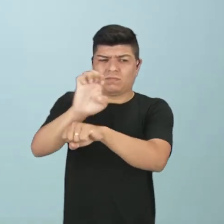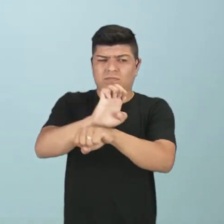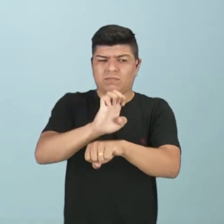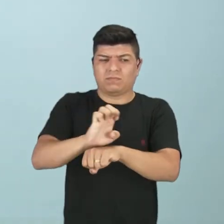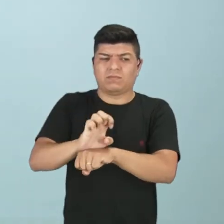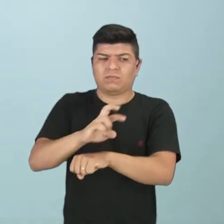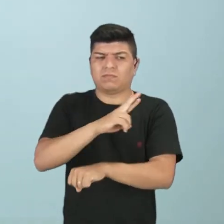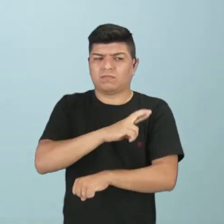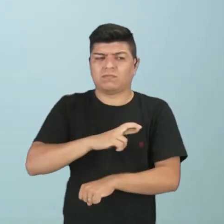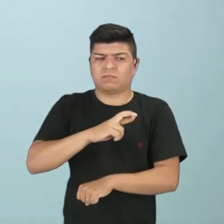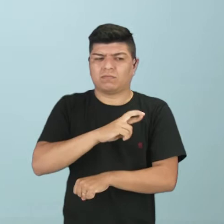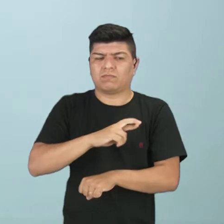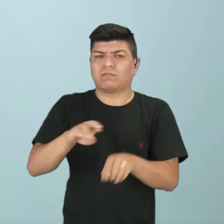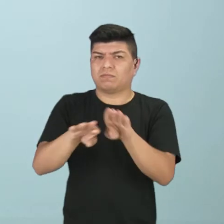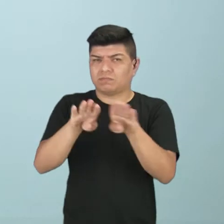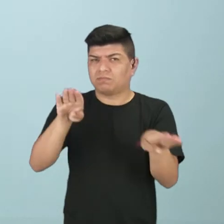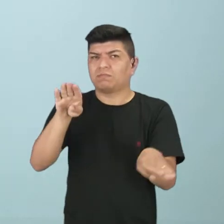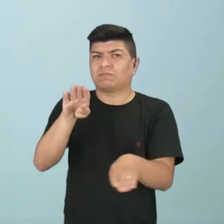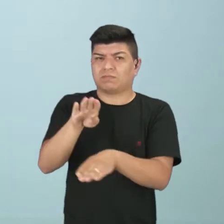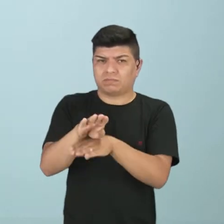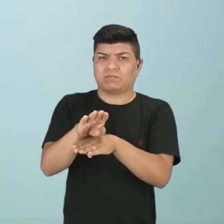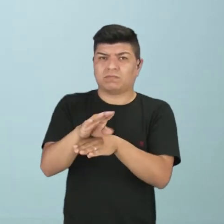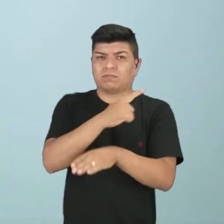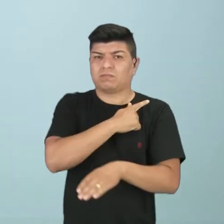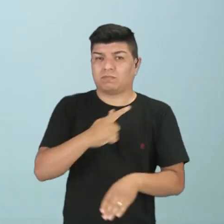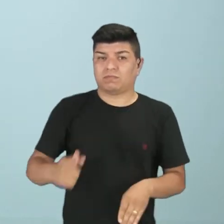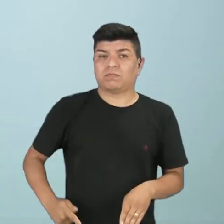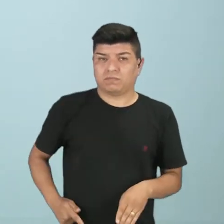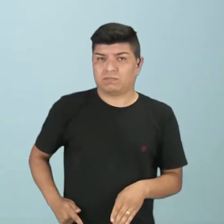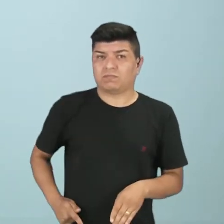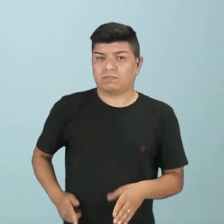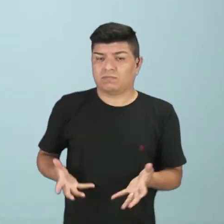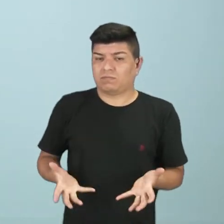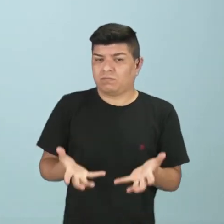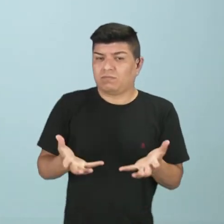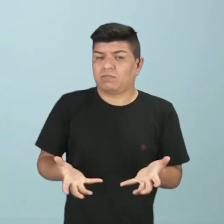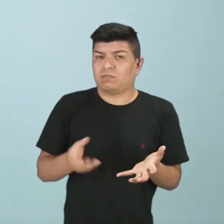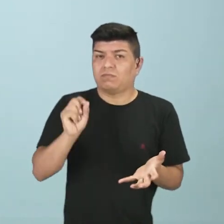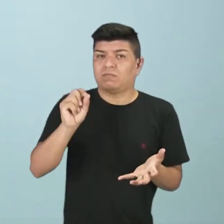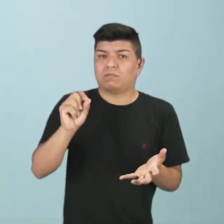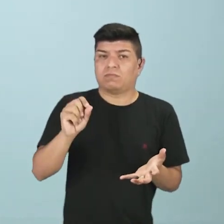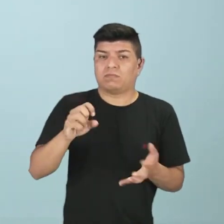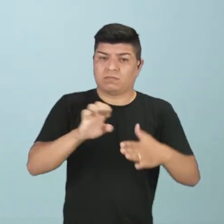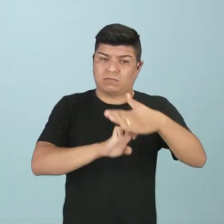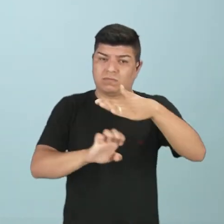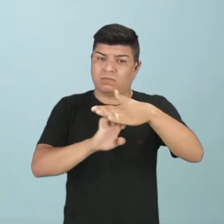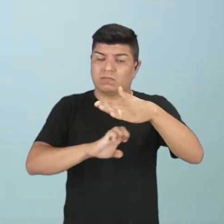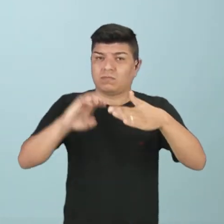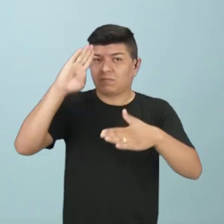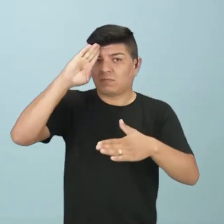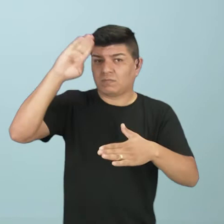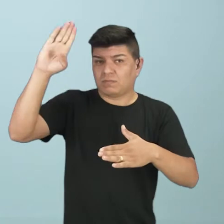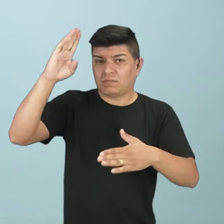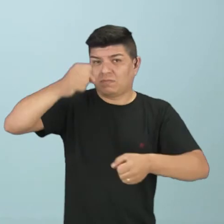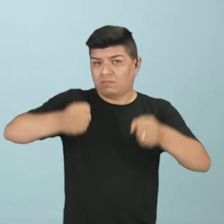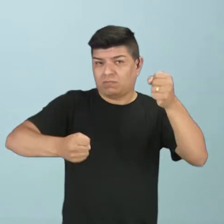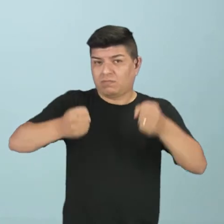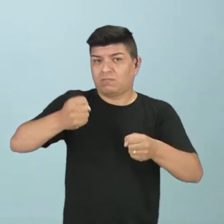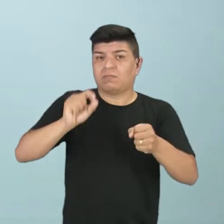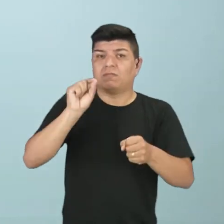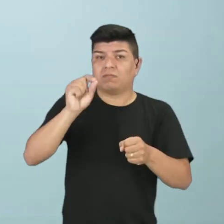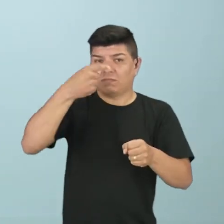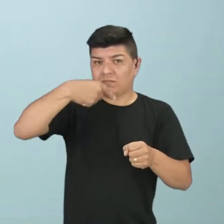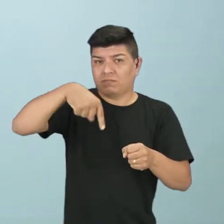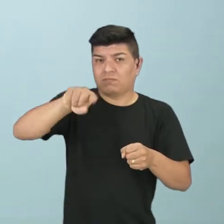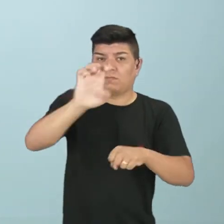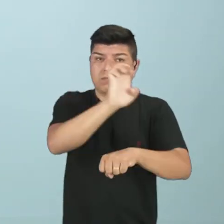regiões litorâneas, da região centro-sul, os governos incentivavam grandes empresas, principalmente automobilísticas, a